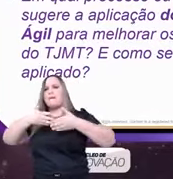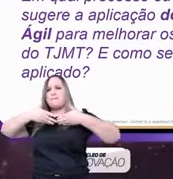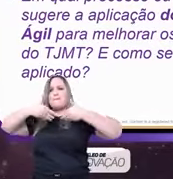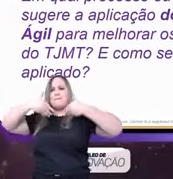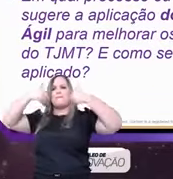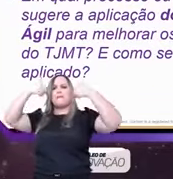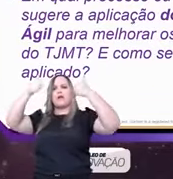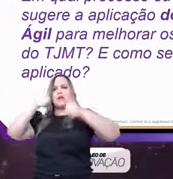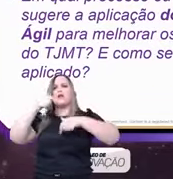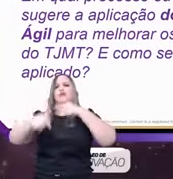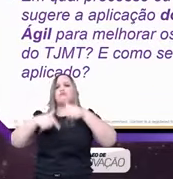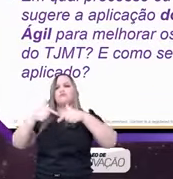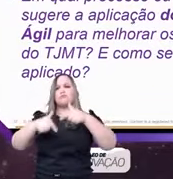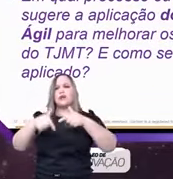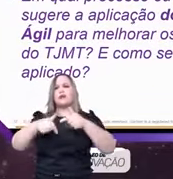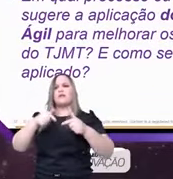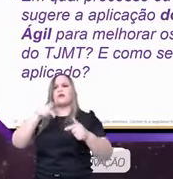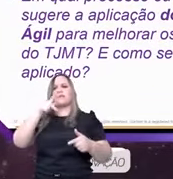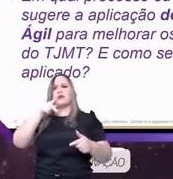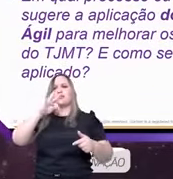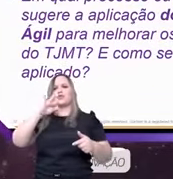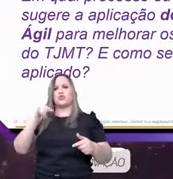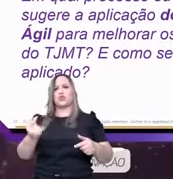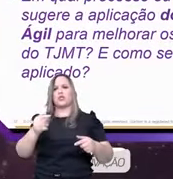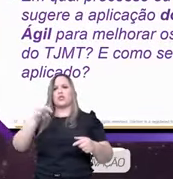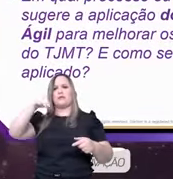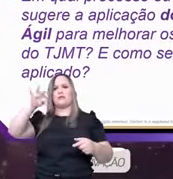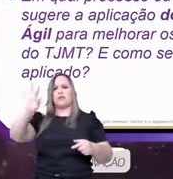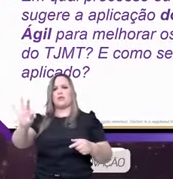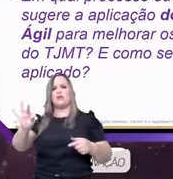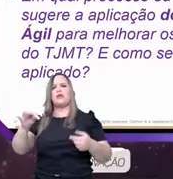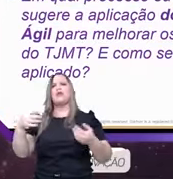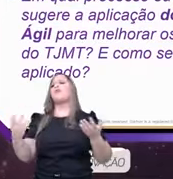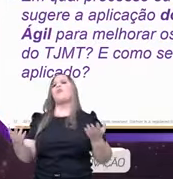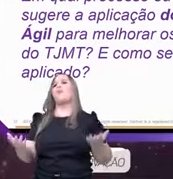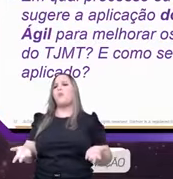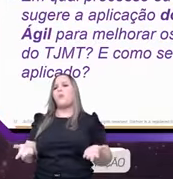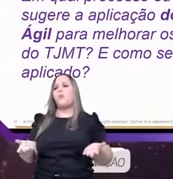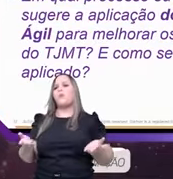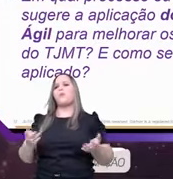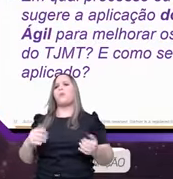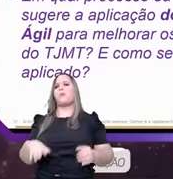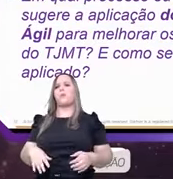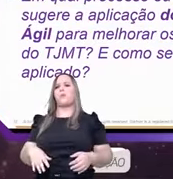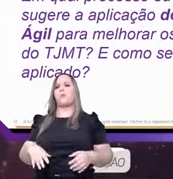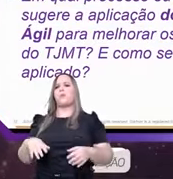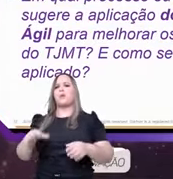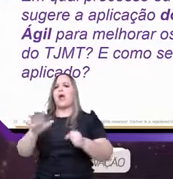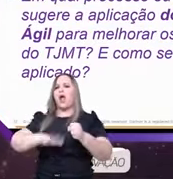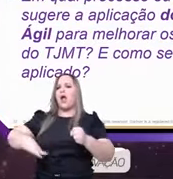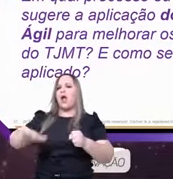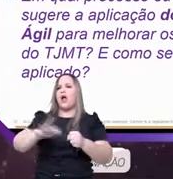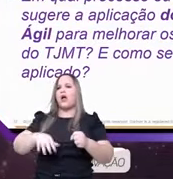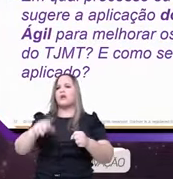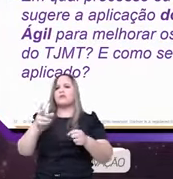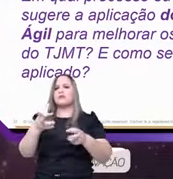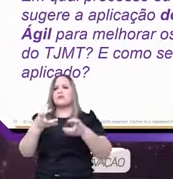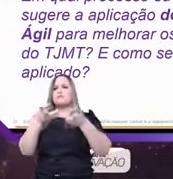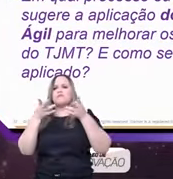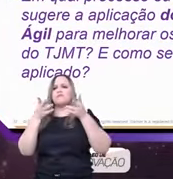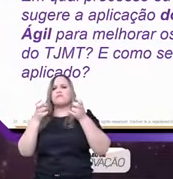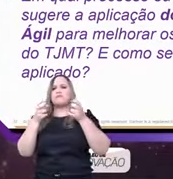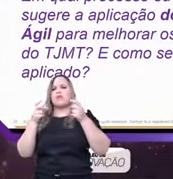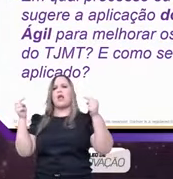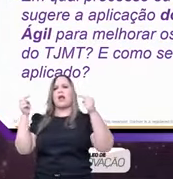e como seria aplicado. Não só qual área, mas como é que você veria uma aplicação de ágil